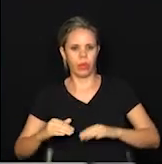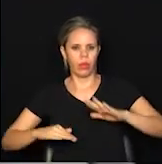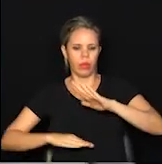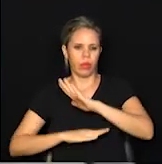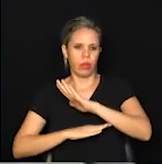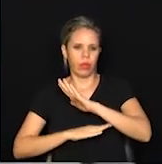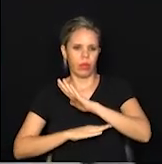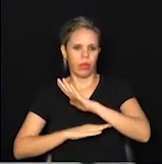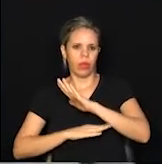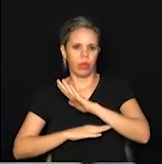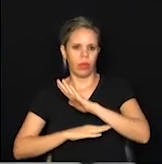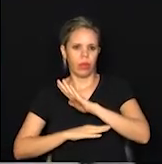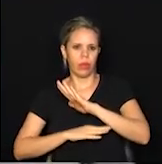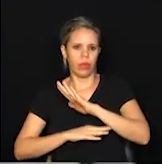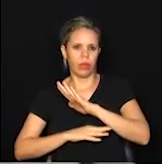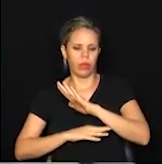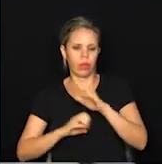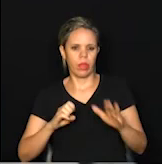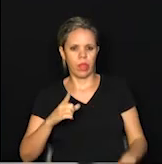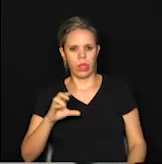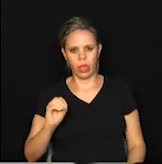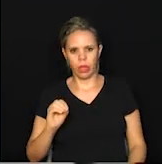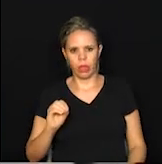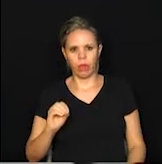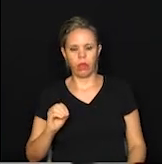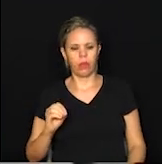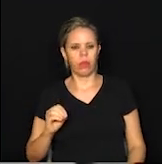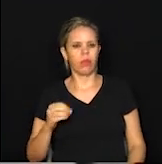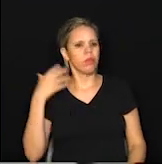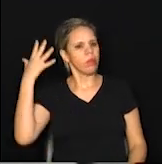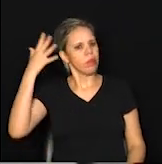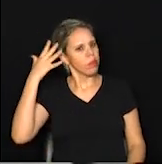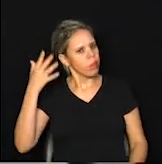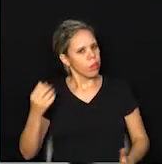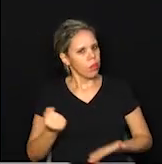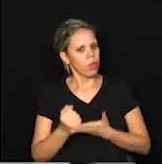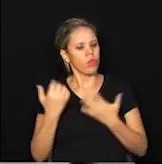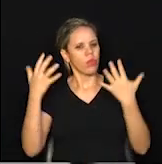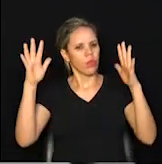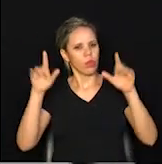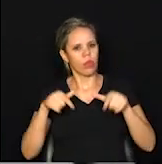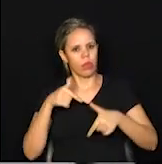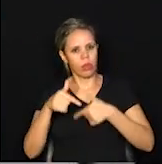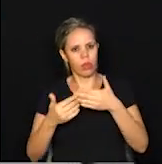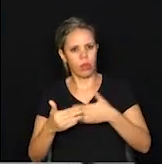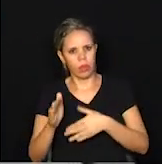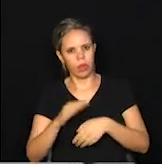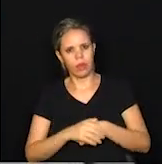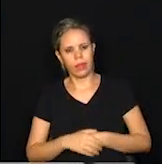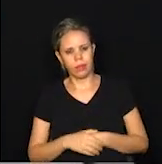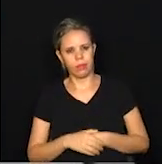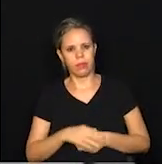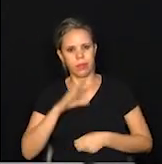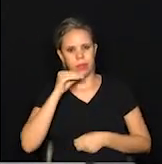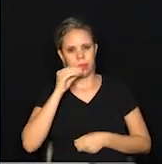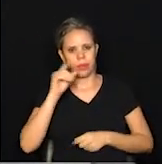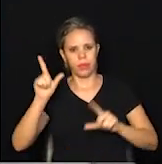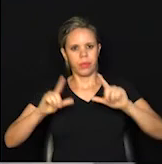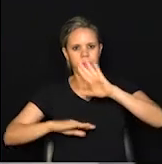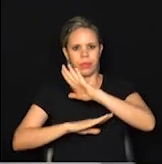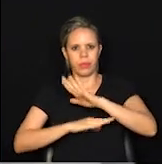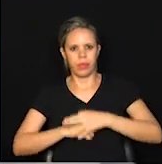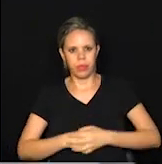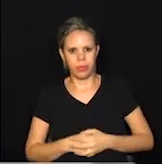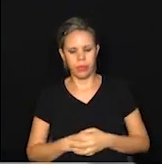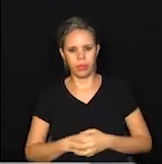Câmara, em nome da ELO, que é do cerimonial, que nos ajudou aqui na condução dos trabalhos, os funcionários também da TV